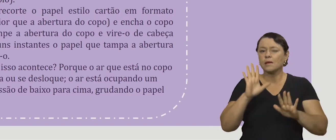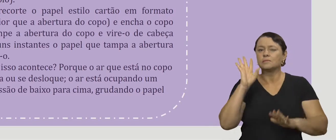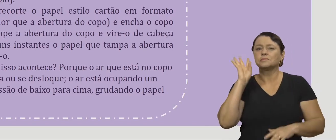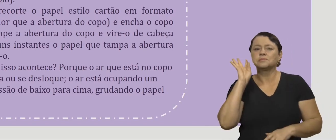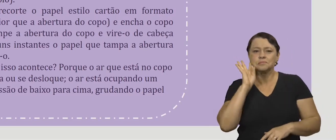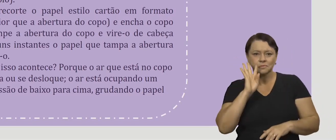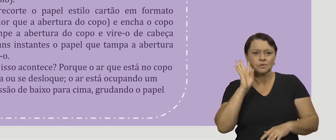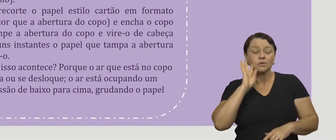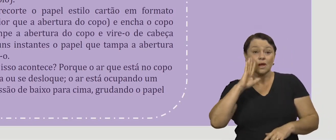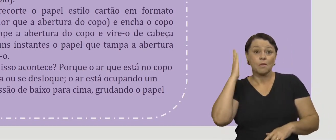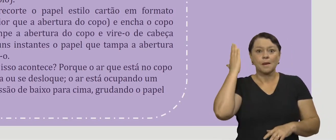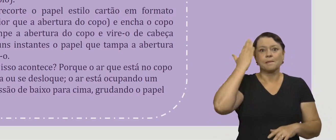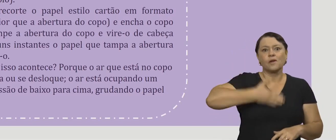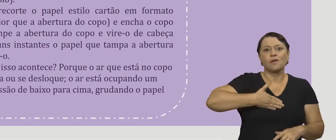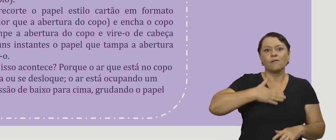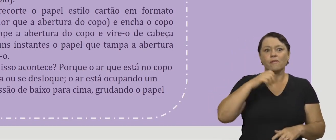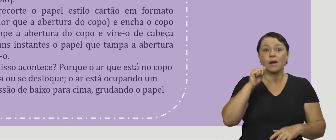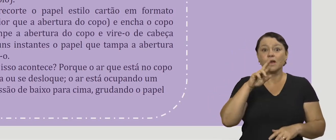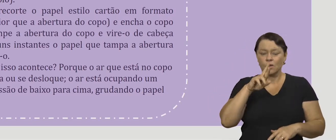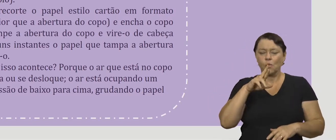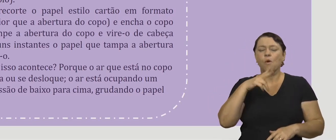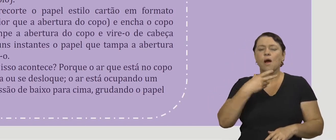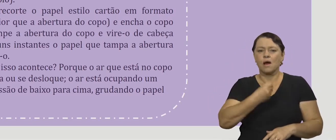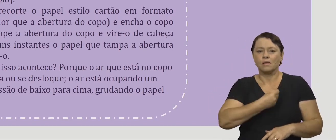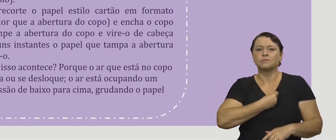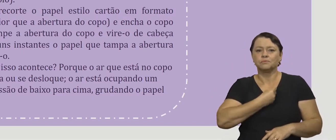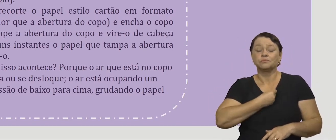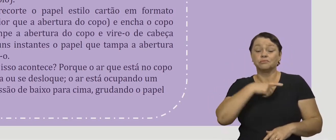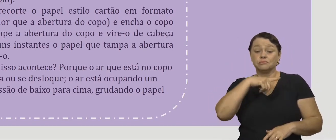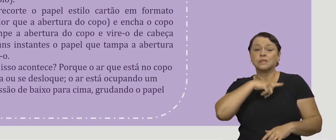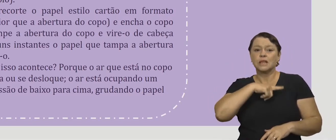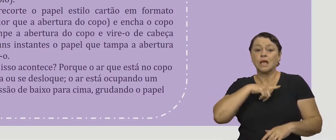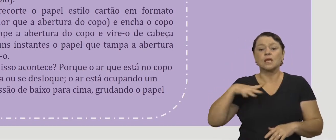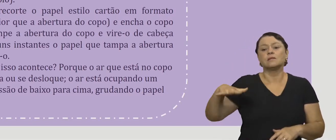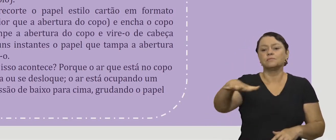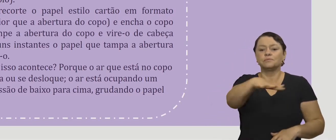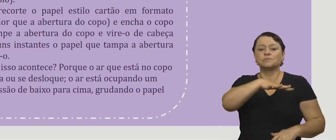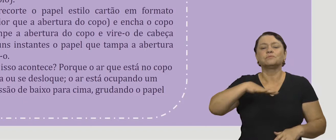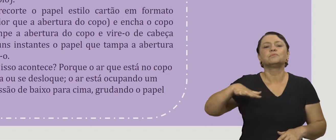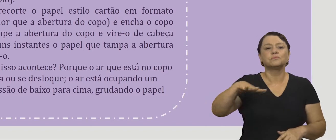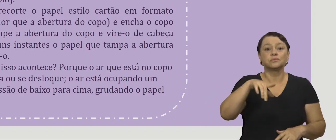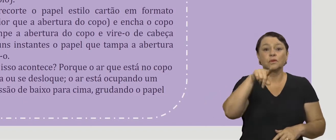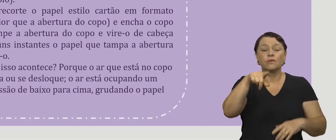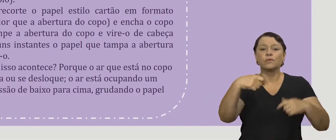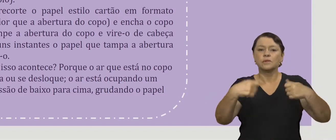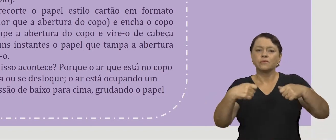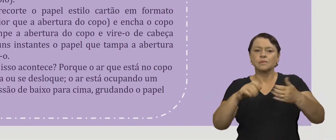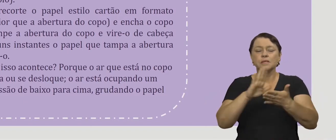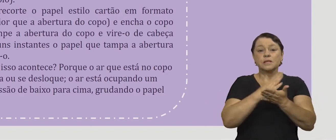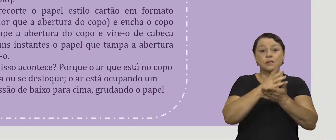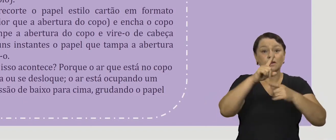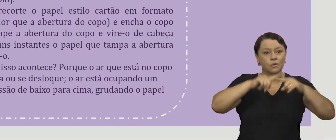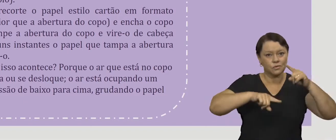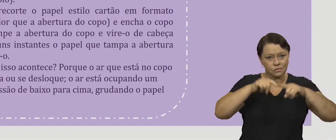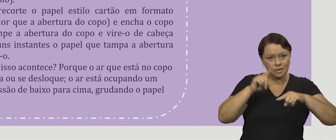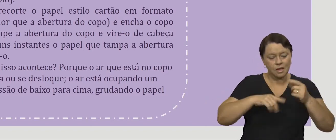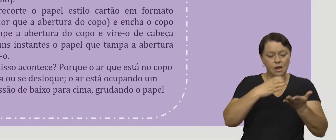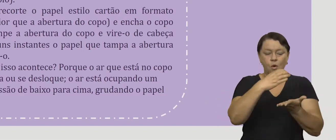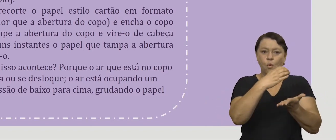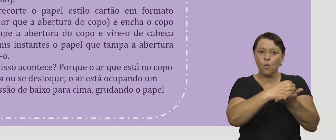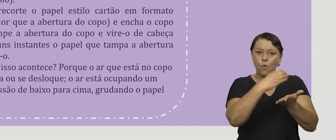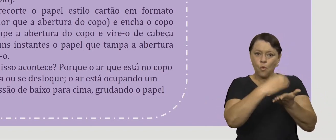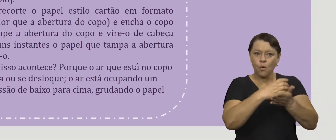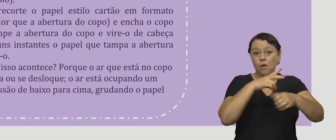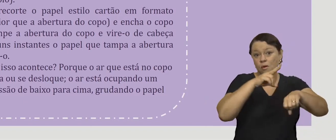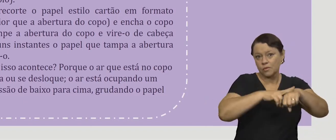para comprovarmos que o ar, além de existir, ocupa espaço. Você precisará de alguns materiais: copo de